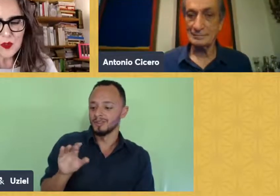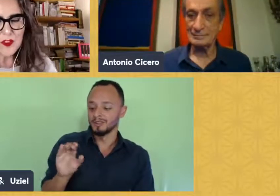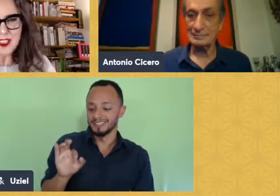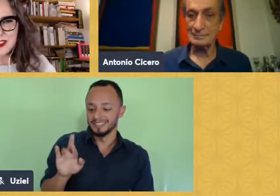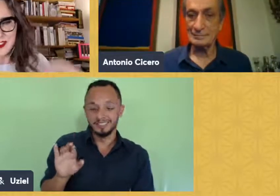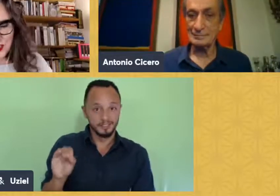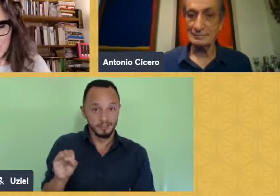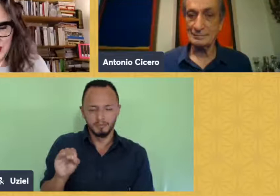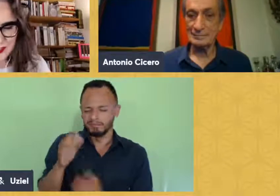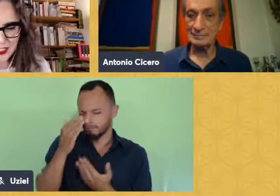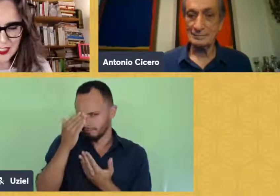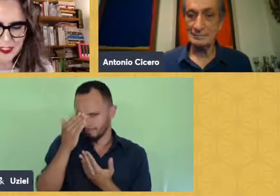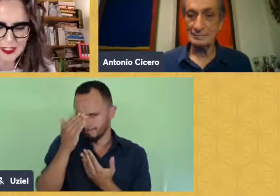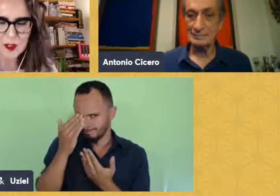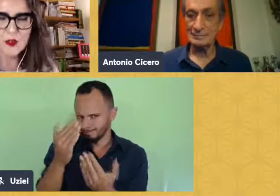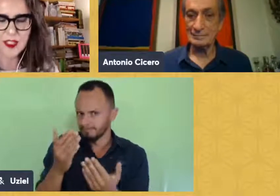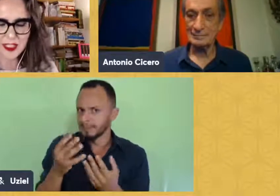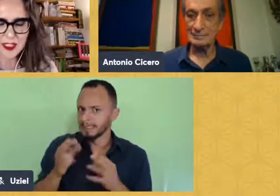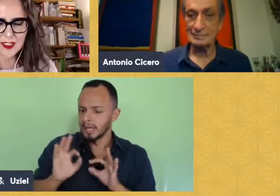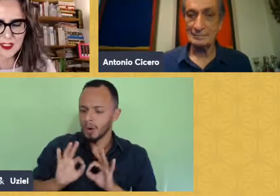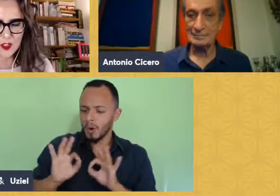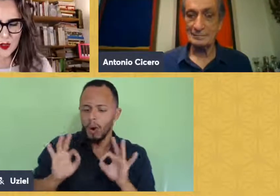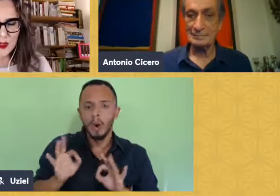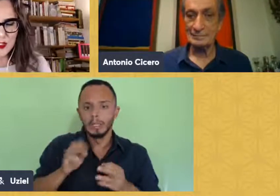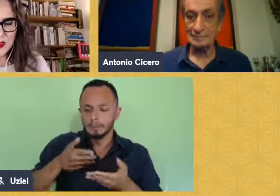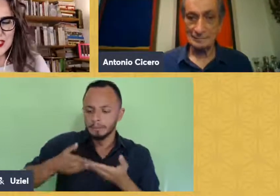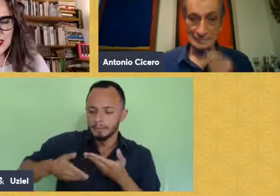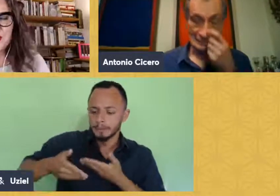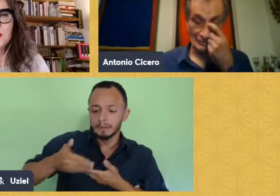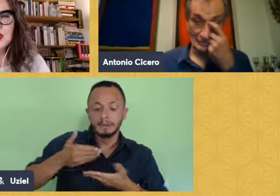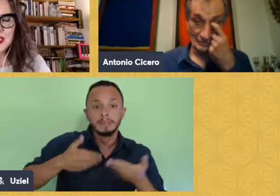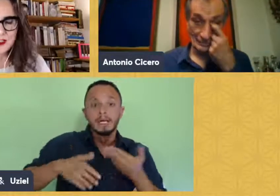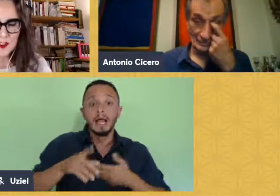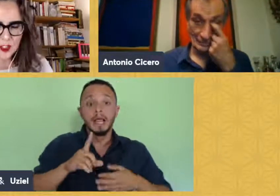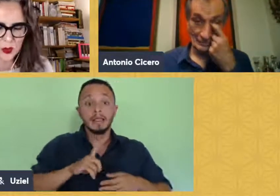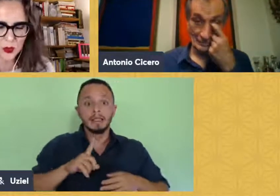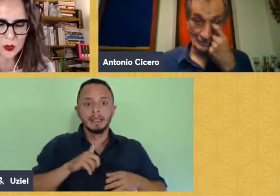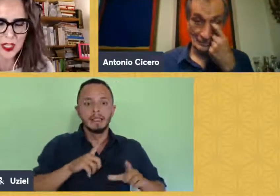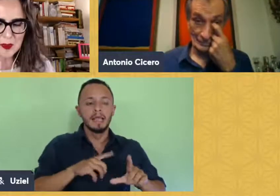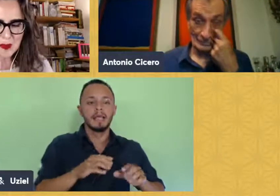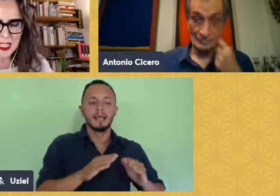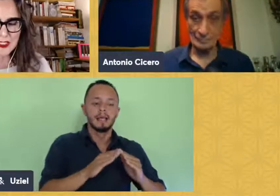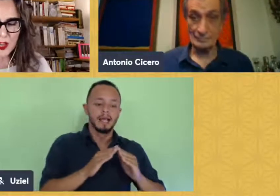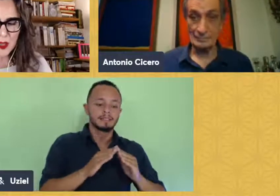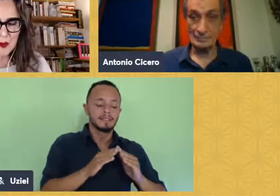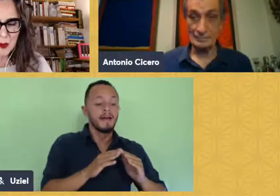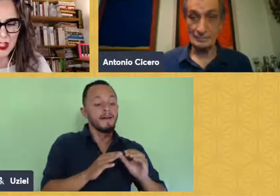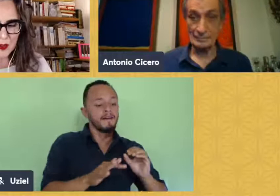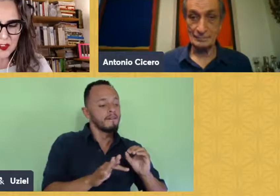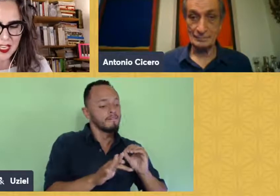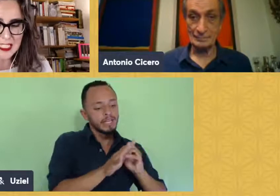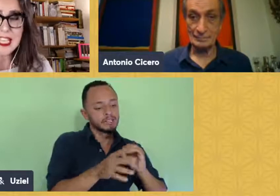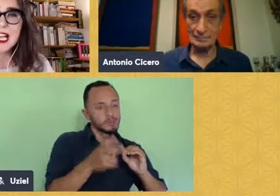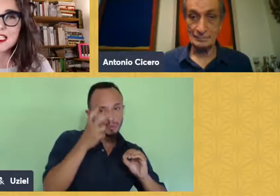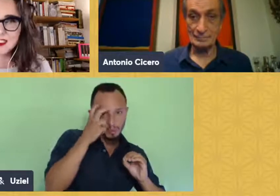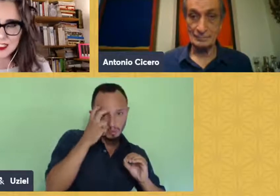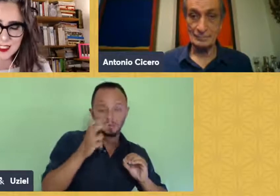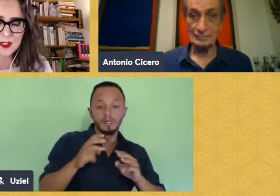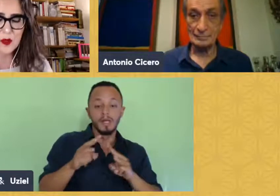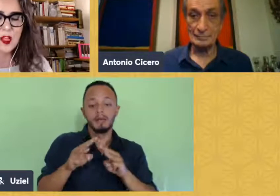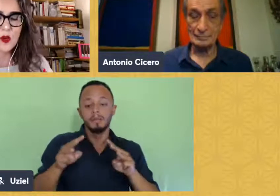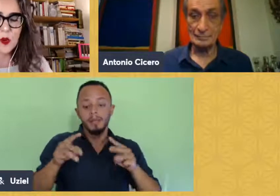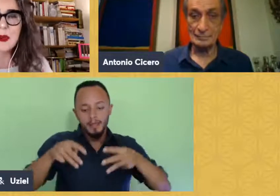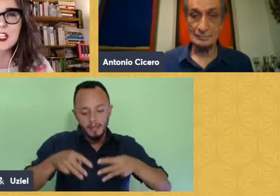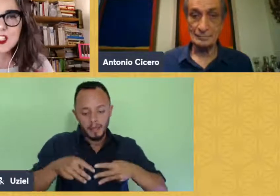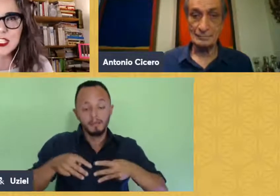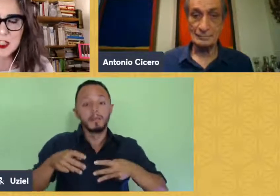Todas as conversas que a gente teve aqui estão nos canais das instituições organizadoras, Casa Fiat Cultura, MM Gerdau e Memorial Vale.